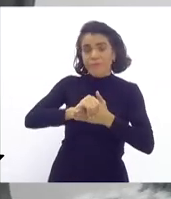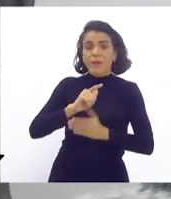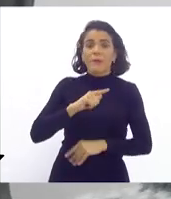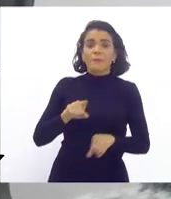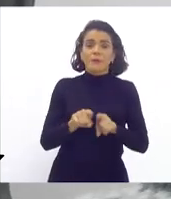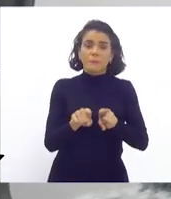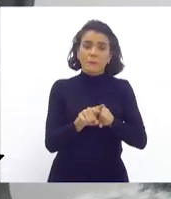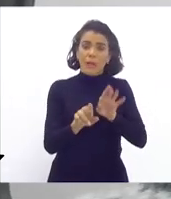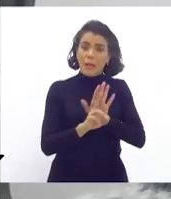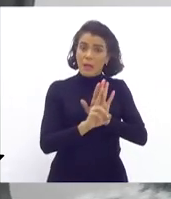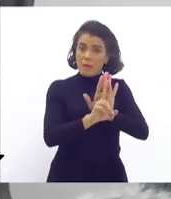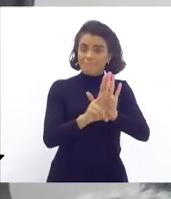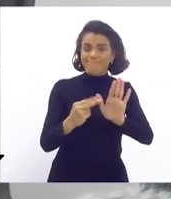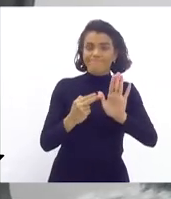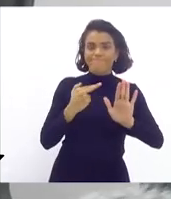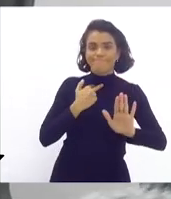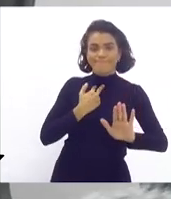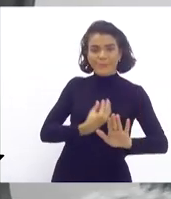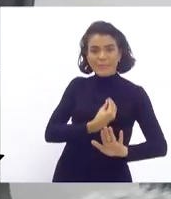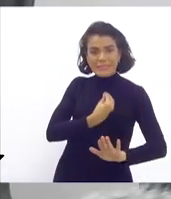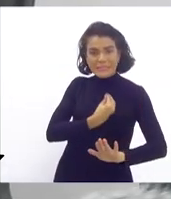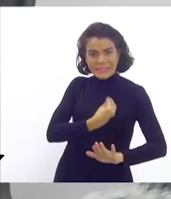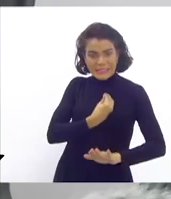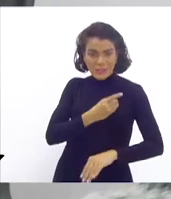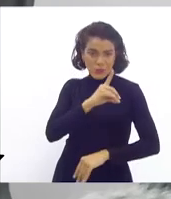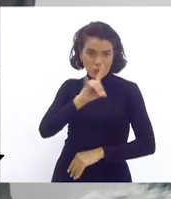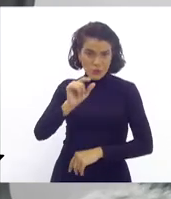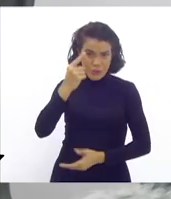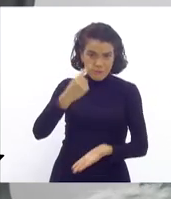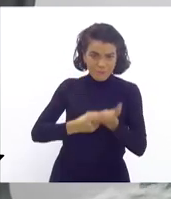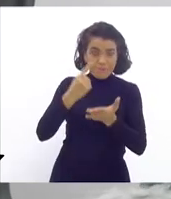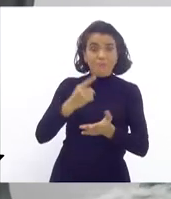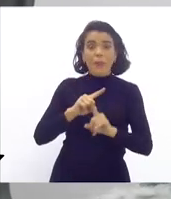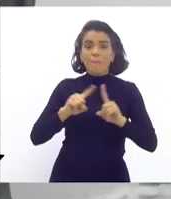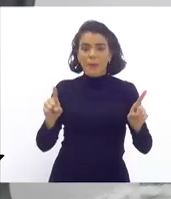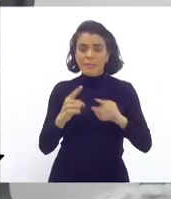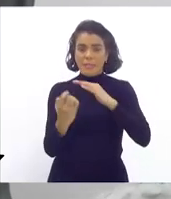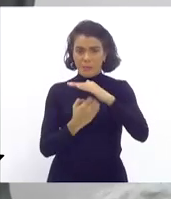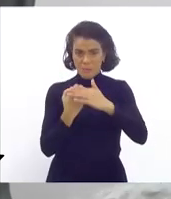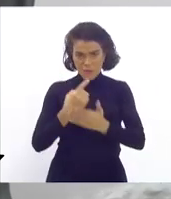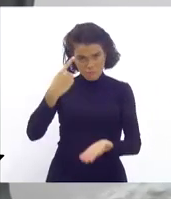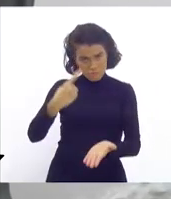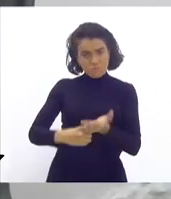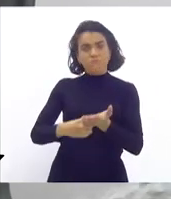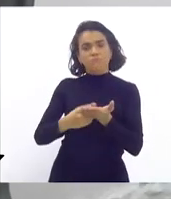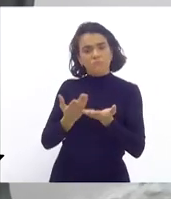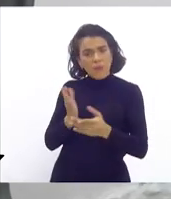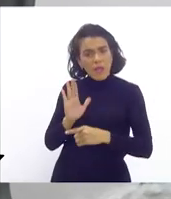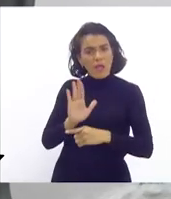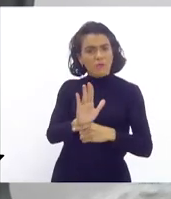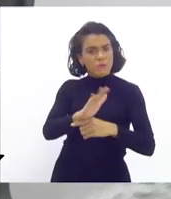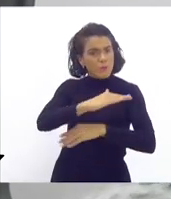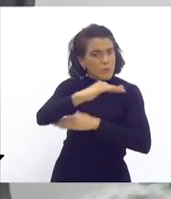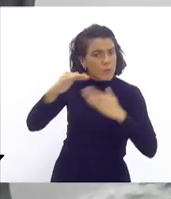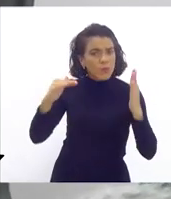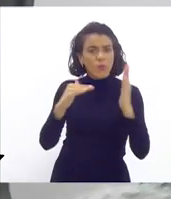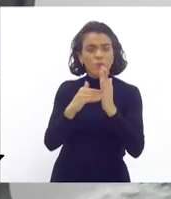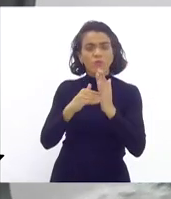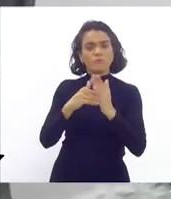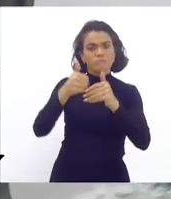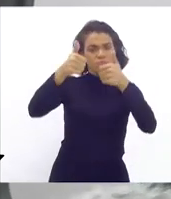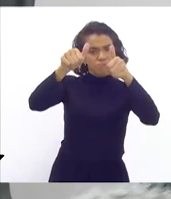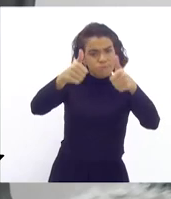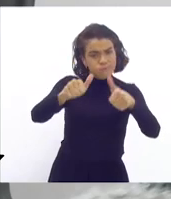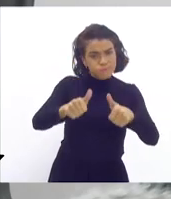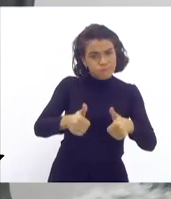embora a sua representante não possa comparecer na data designada a concessionária afirma seu compromisso de colaborar integralmente com trabalho de apuração